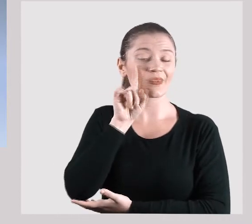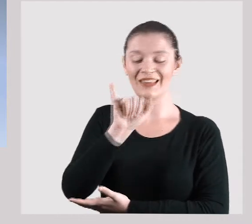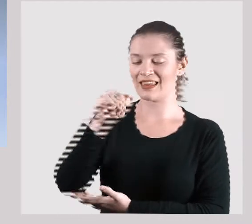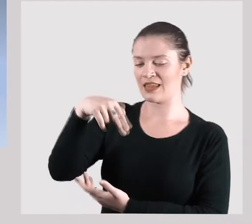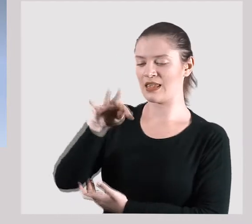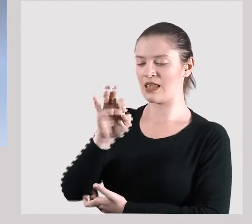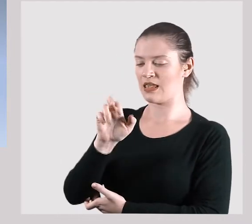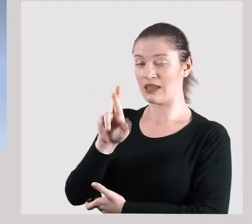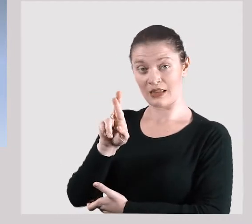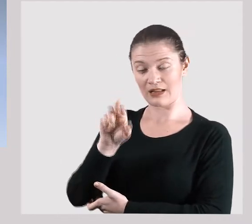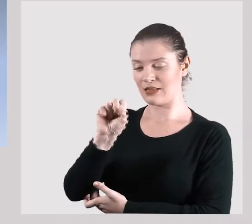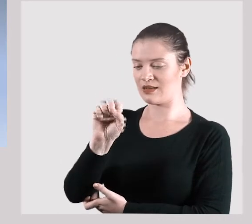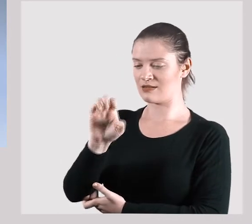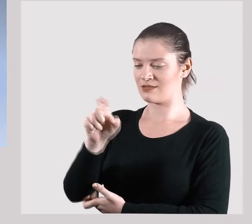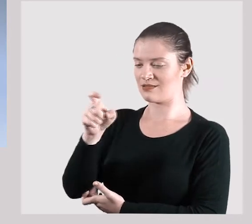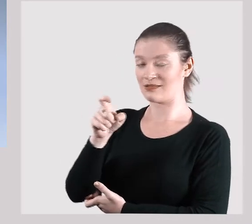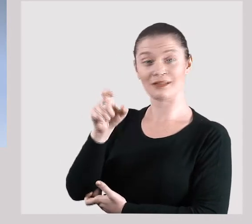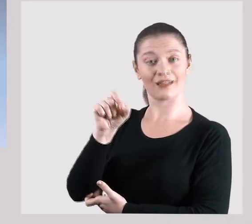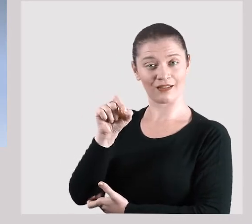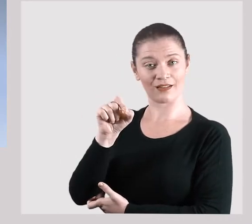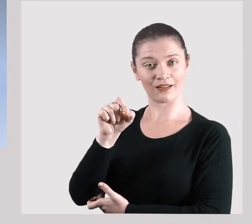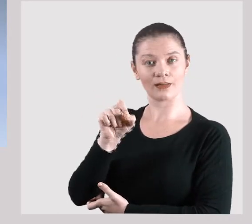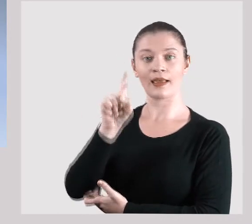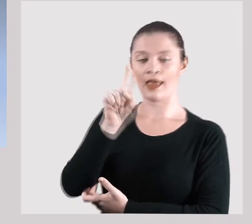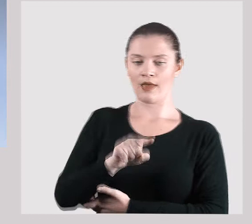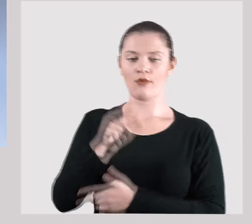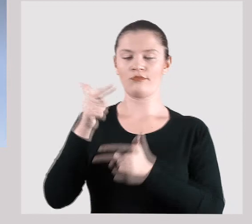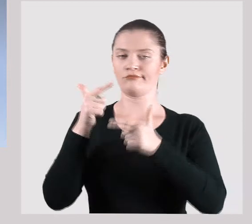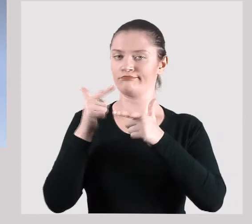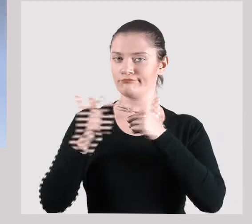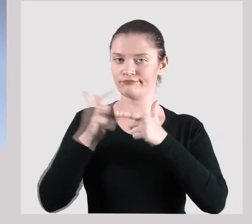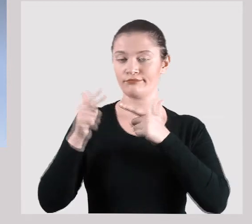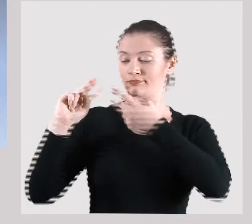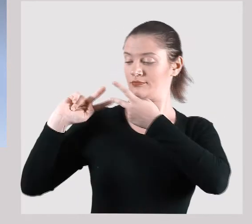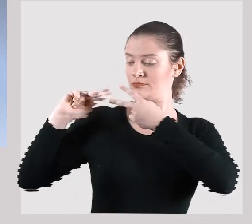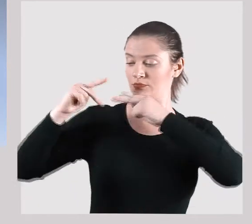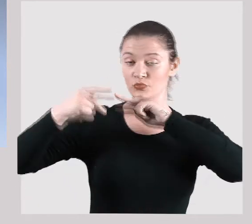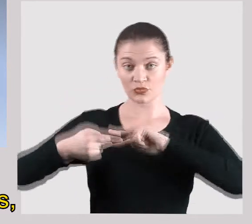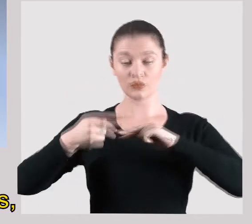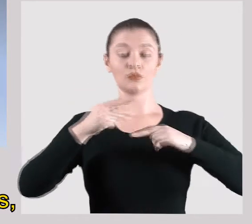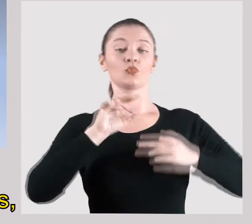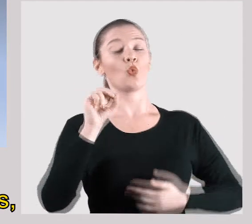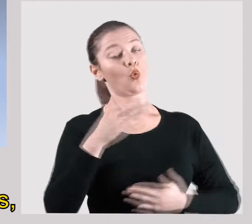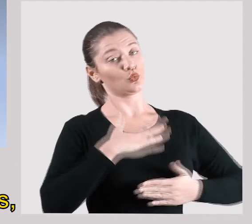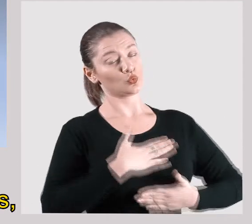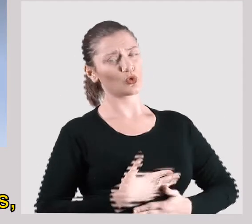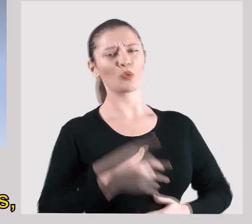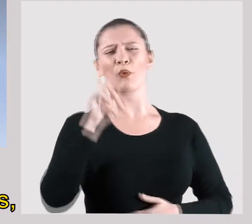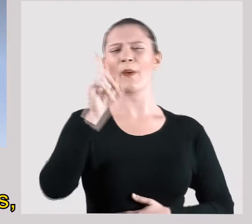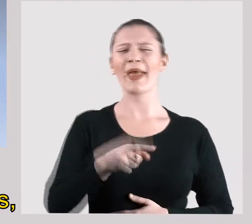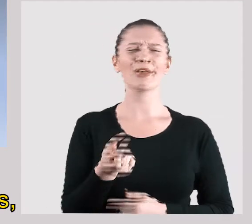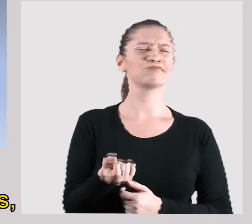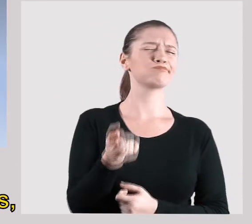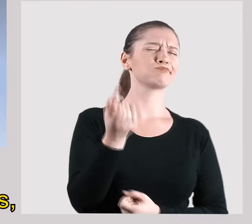intersexo ele é uma condição, uma anomalia genética ou anatômica muito rara, acontece entre 1